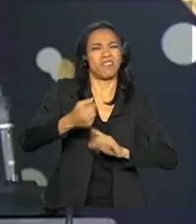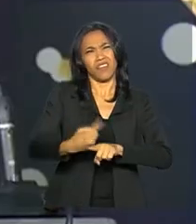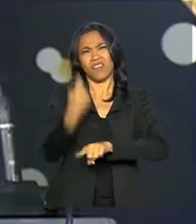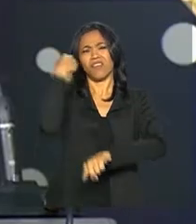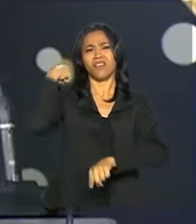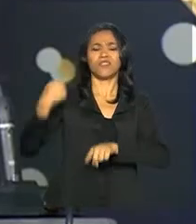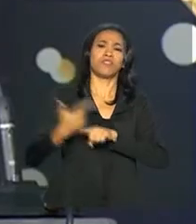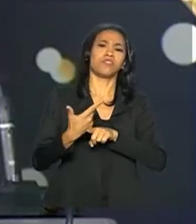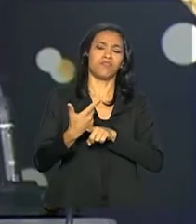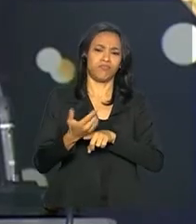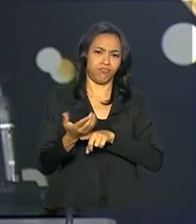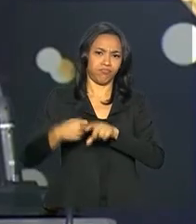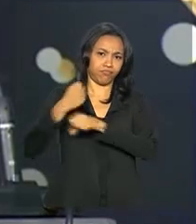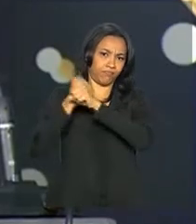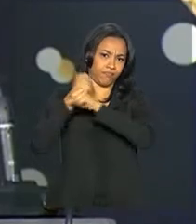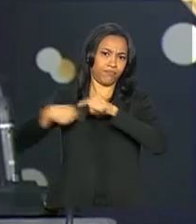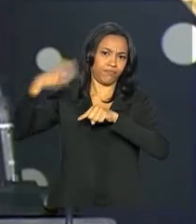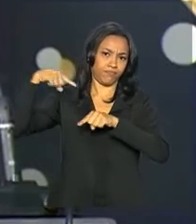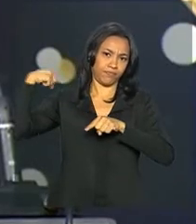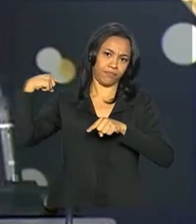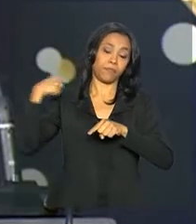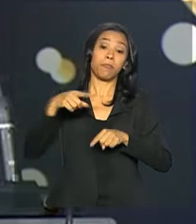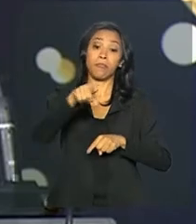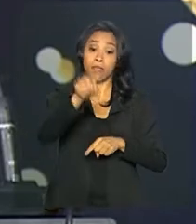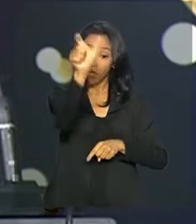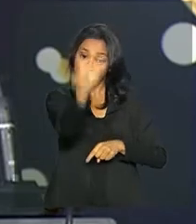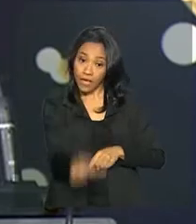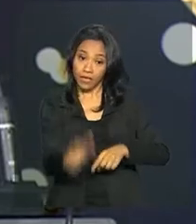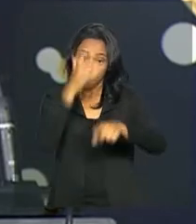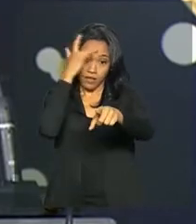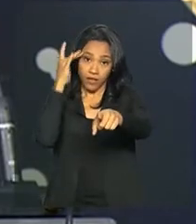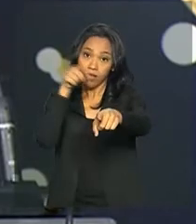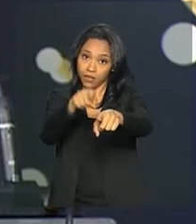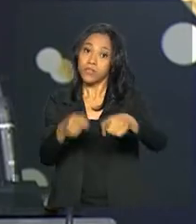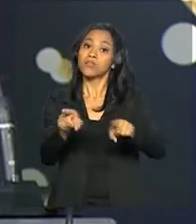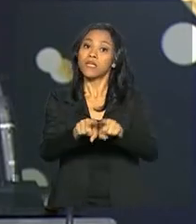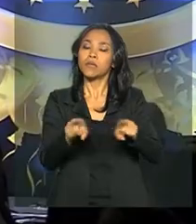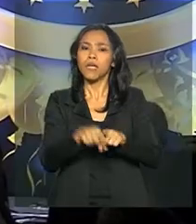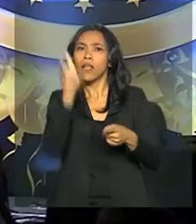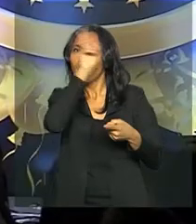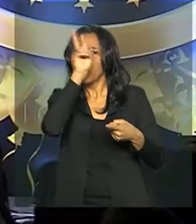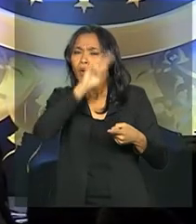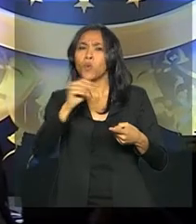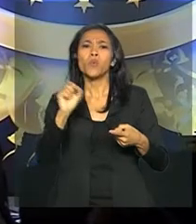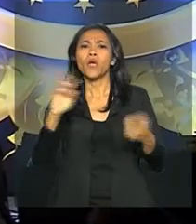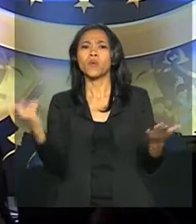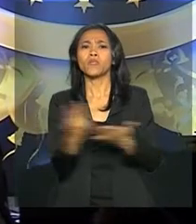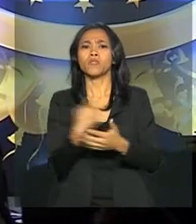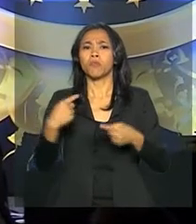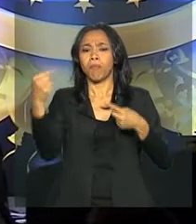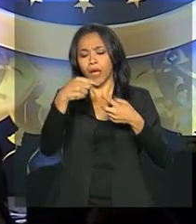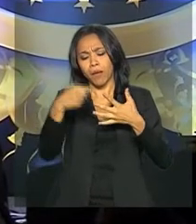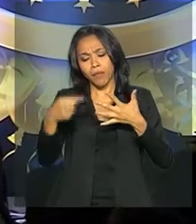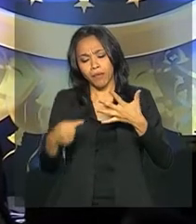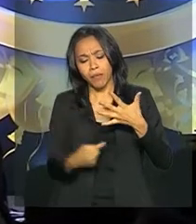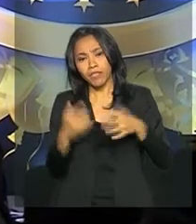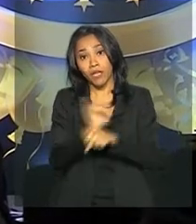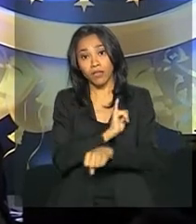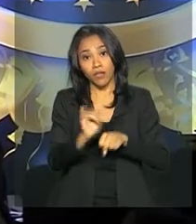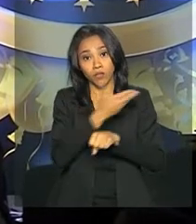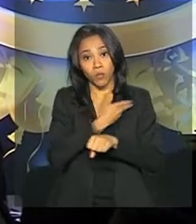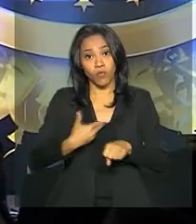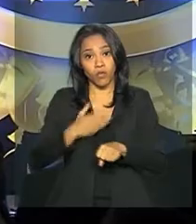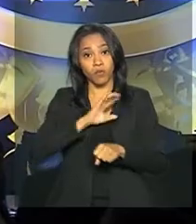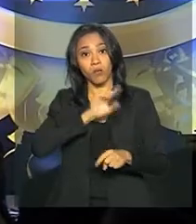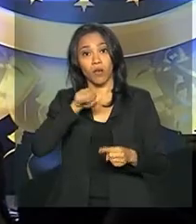ministro da indústria e comércio exterior e serviços lembrou de medidas tomadas pelo governo para aumentar a competitividade do